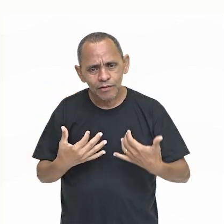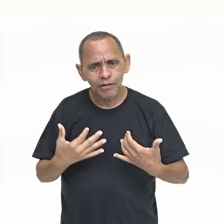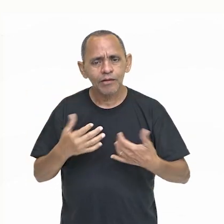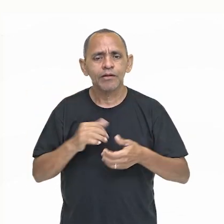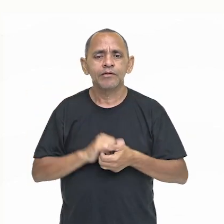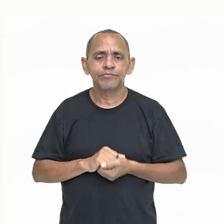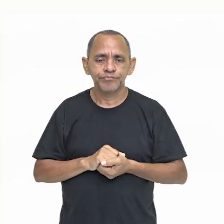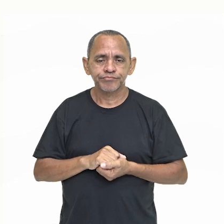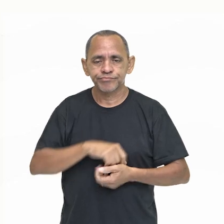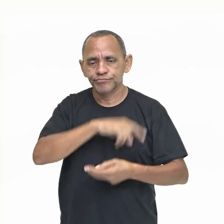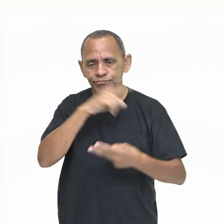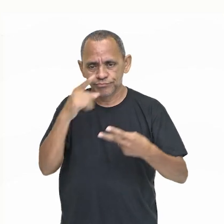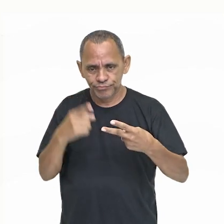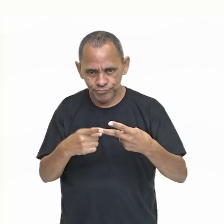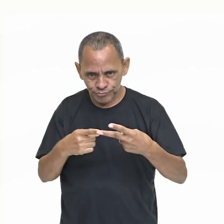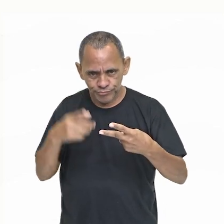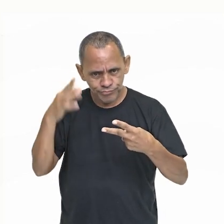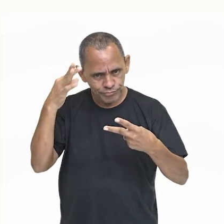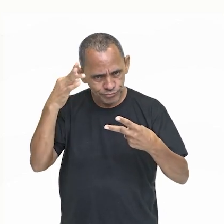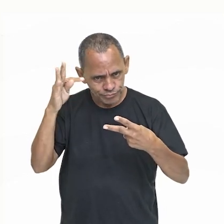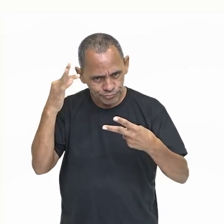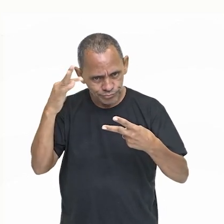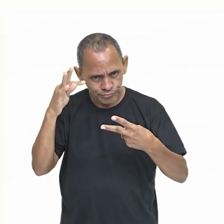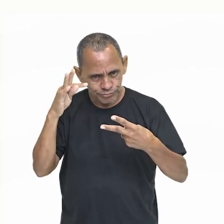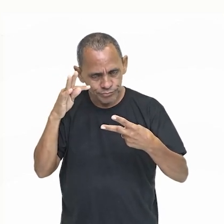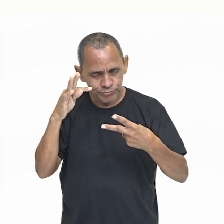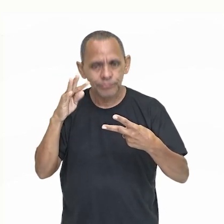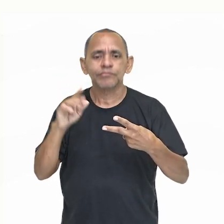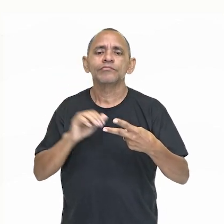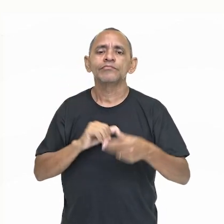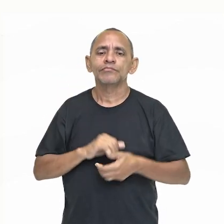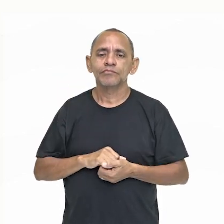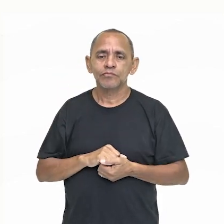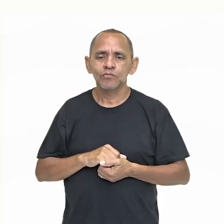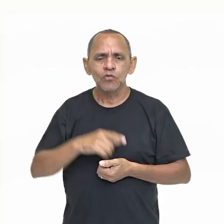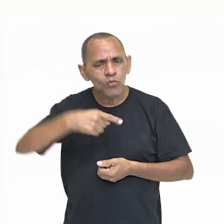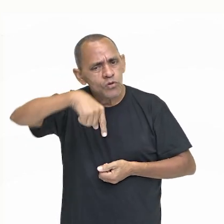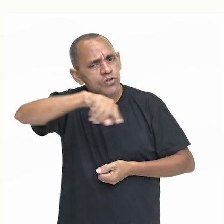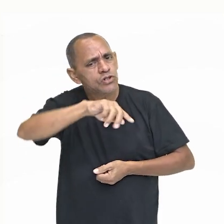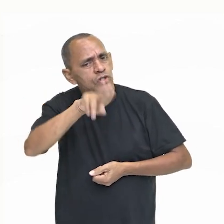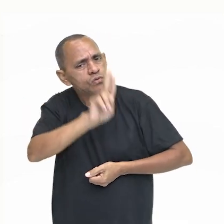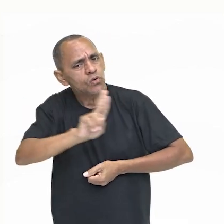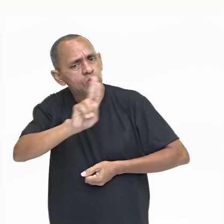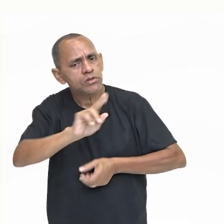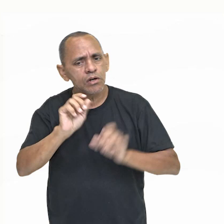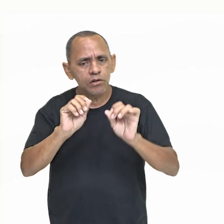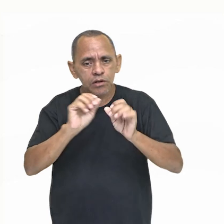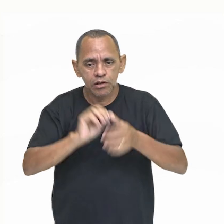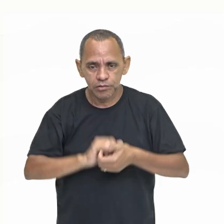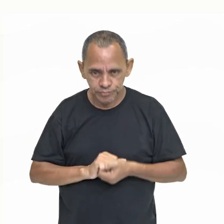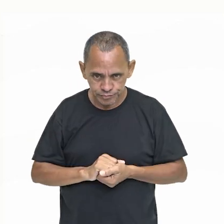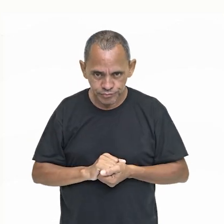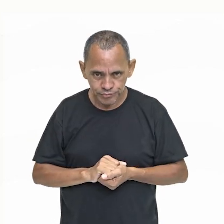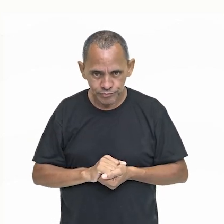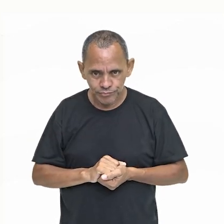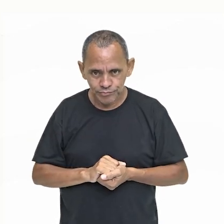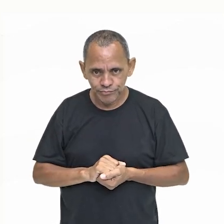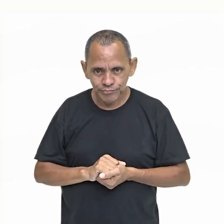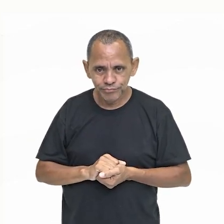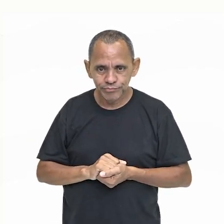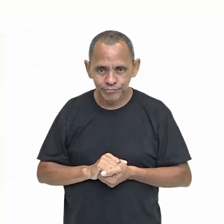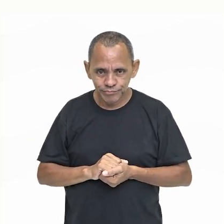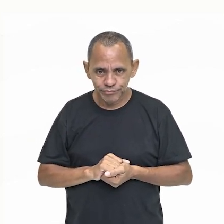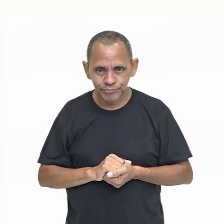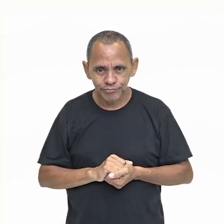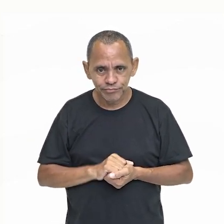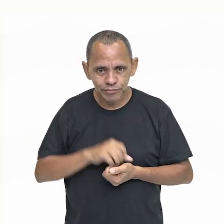da segunda lei, você vai utilizar aí esta situação, se